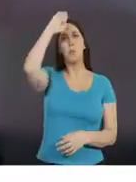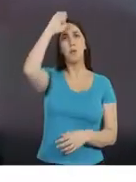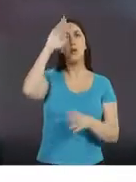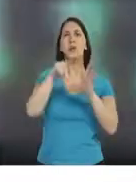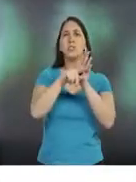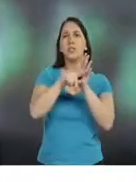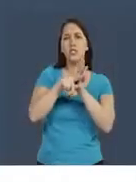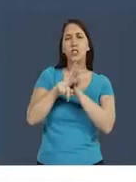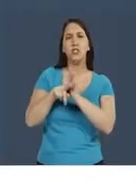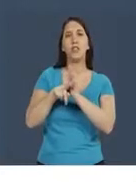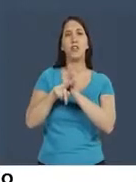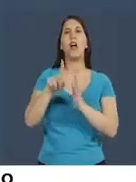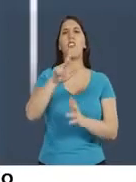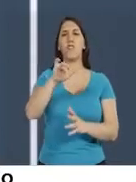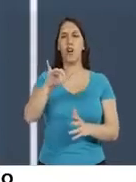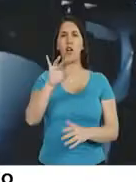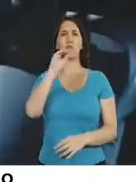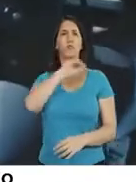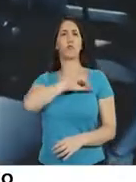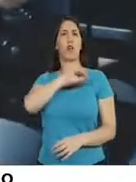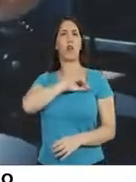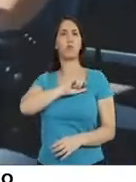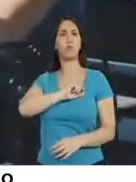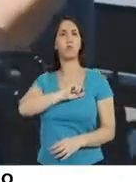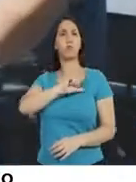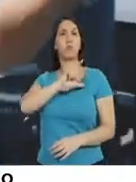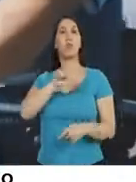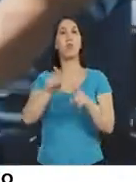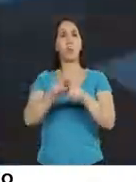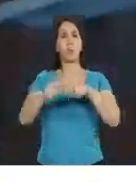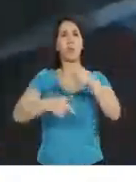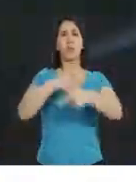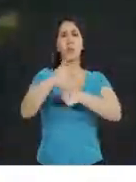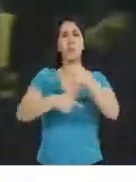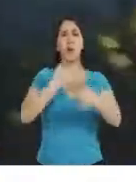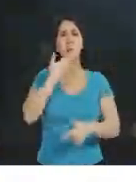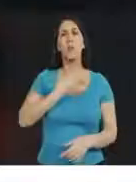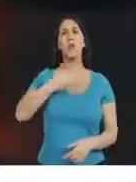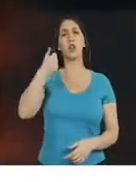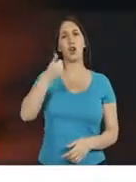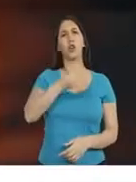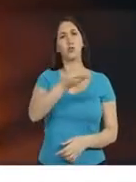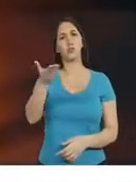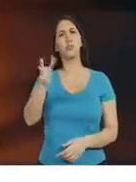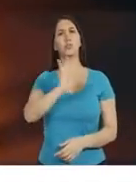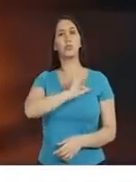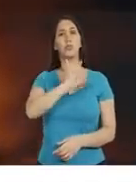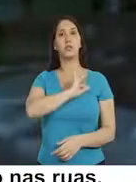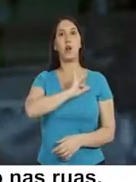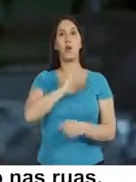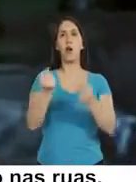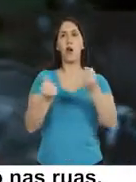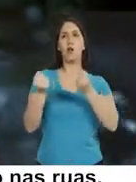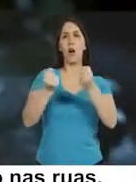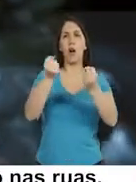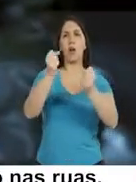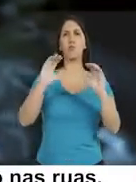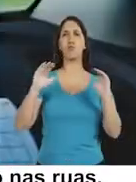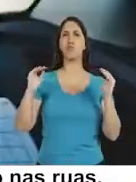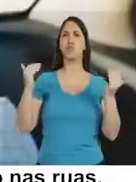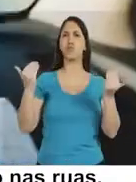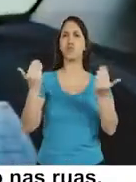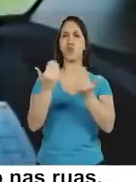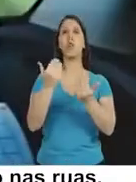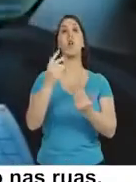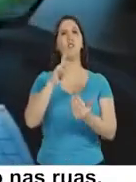Bombeiros, Polícia Científica. Vamos dar melhores condições de remuneração e trabalho aos nossos policiais. Vamos blindar os